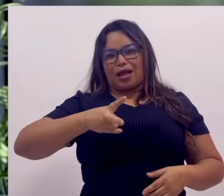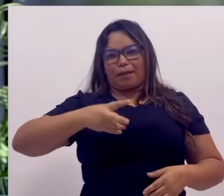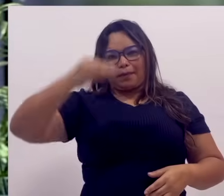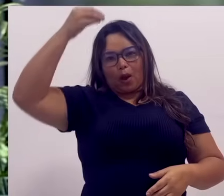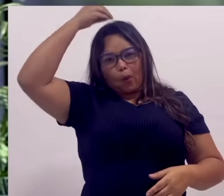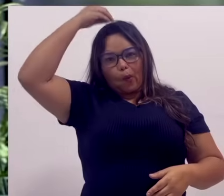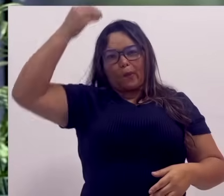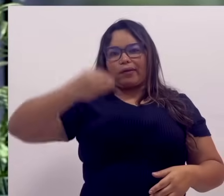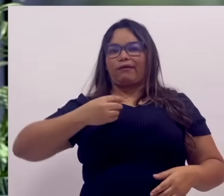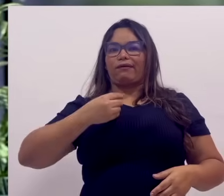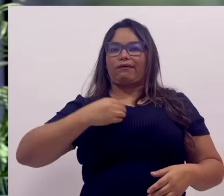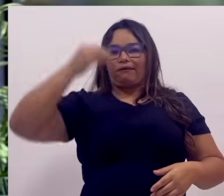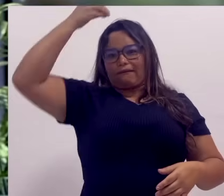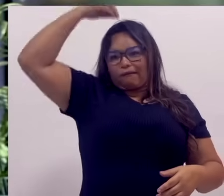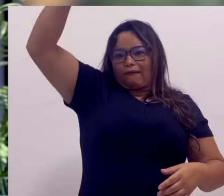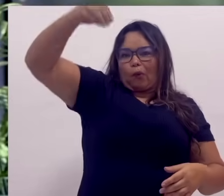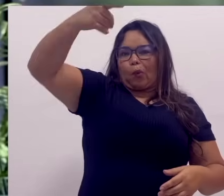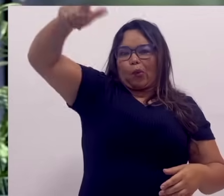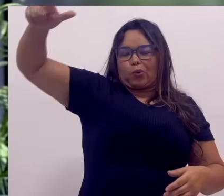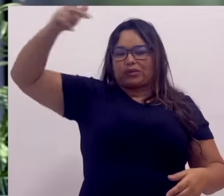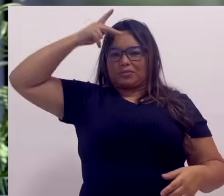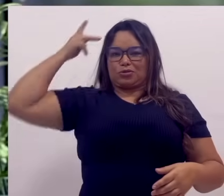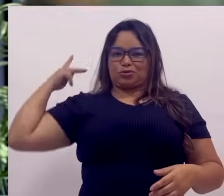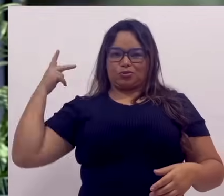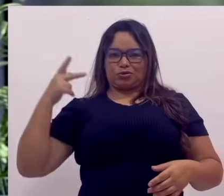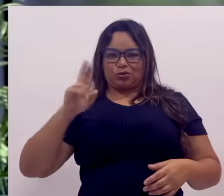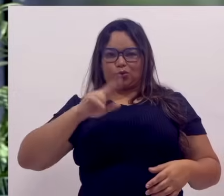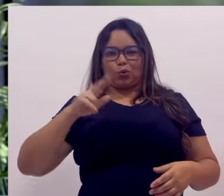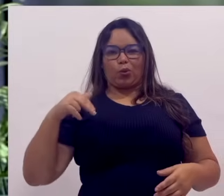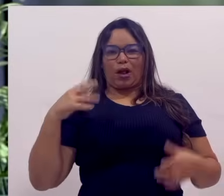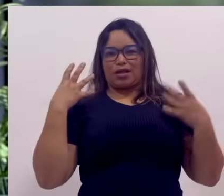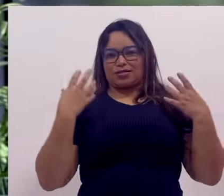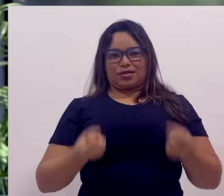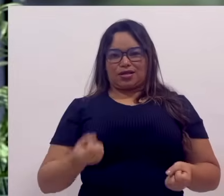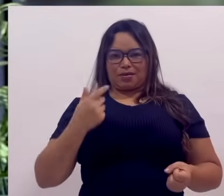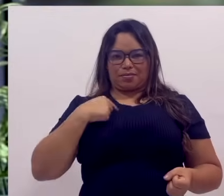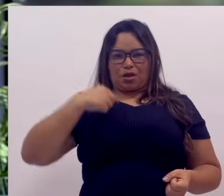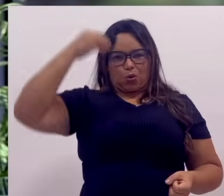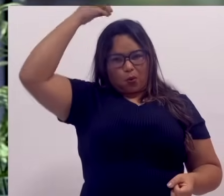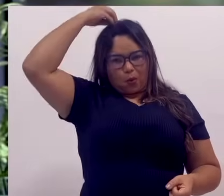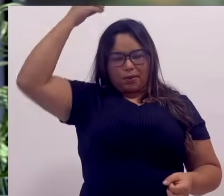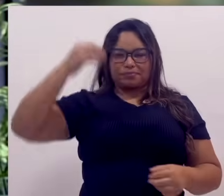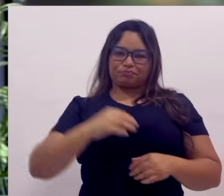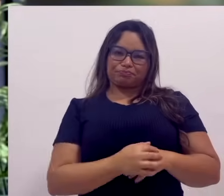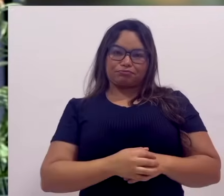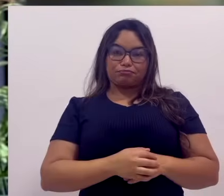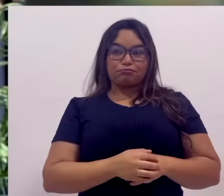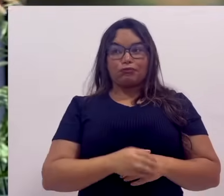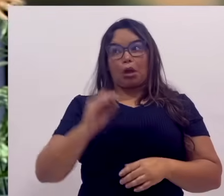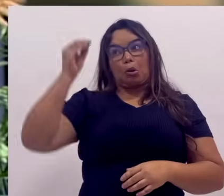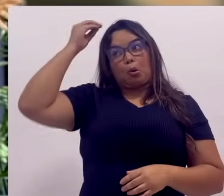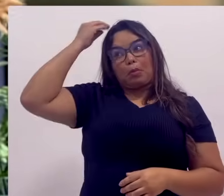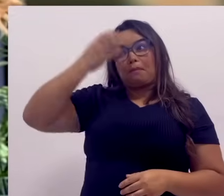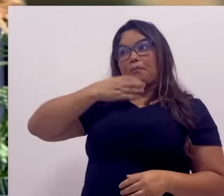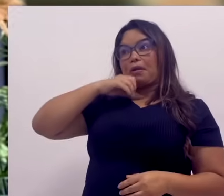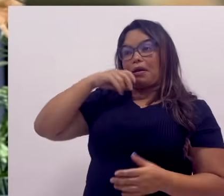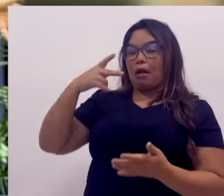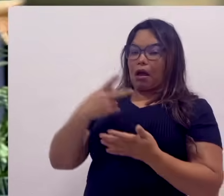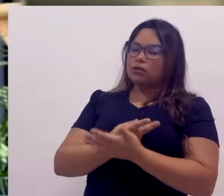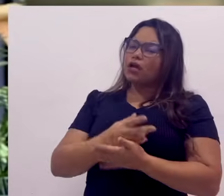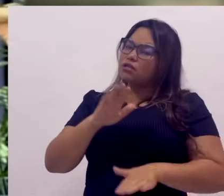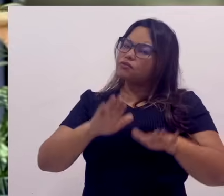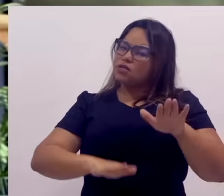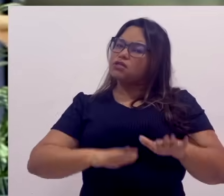esse problema hoje. Ninguém tem um problema que seja seu. O problema sempre vem de outra pessoa. O pai que me deste é